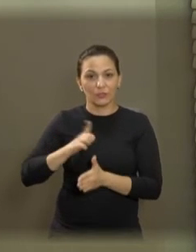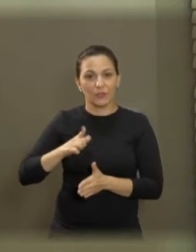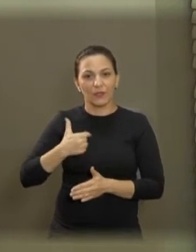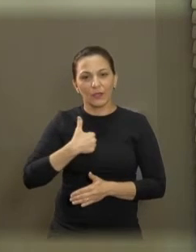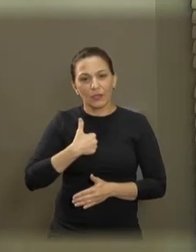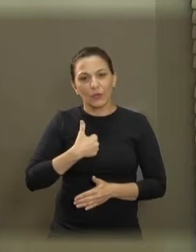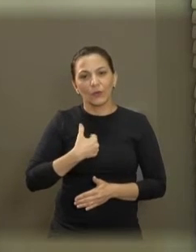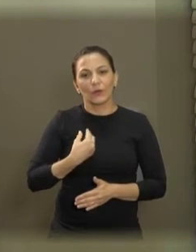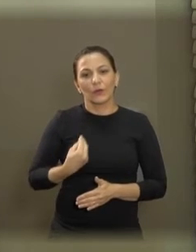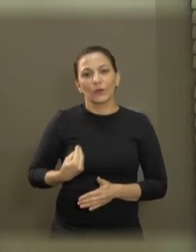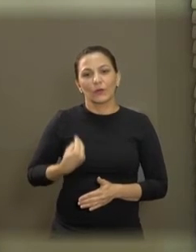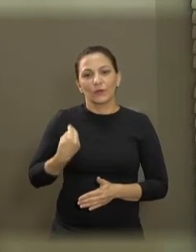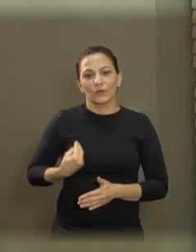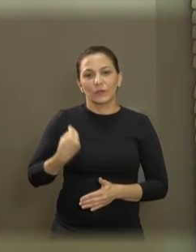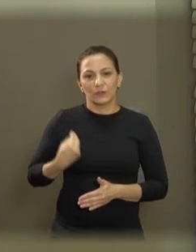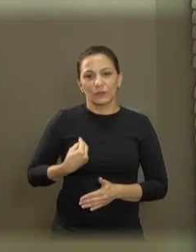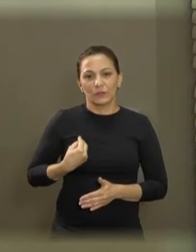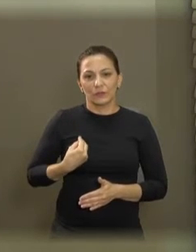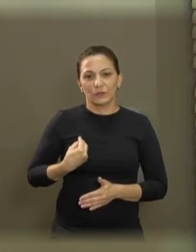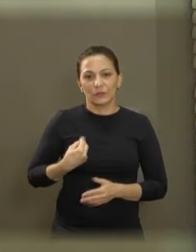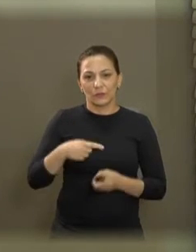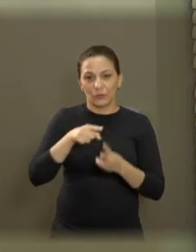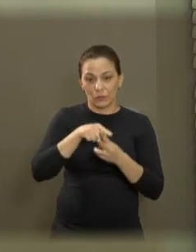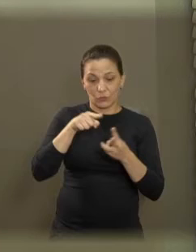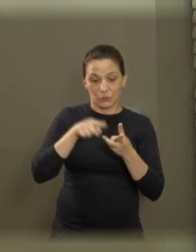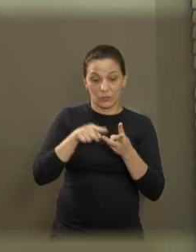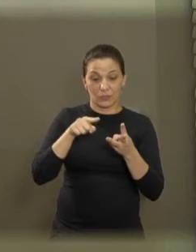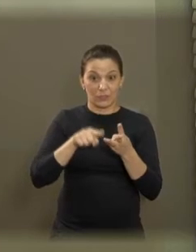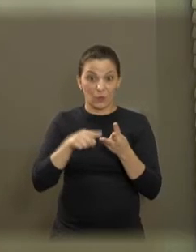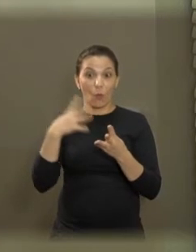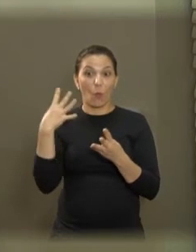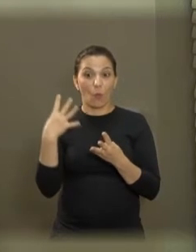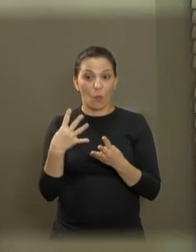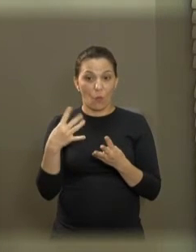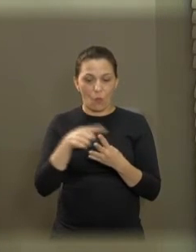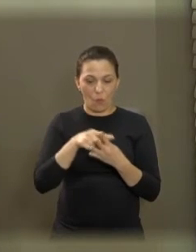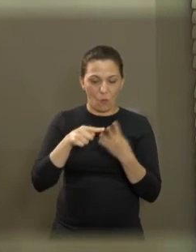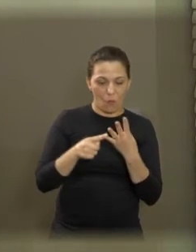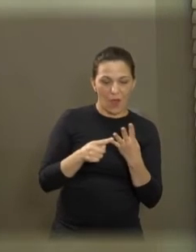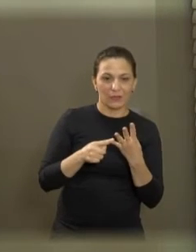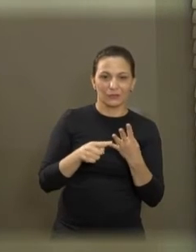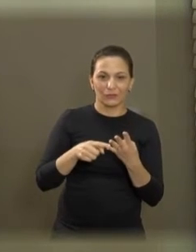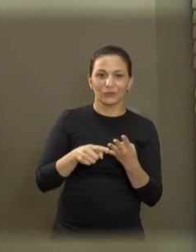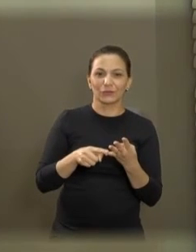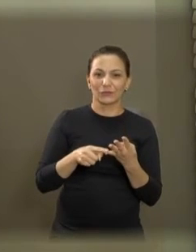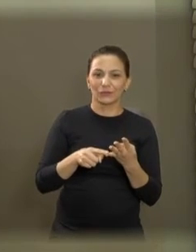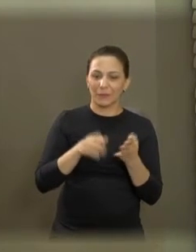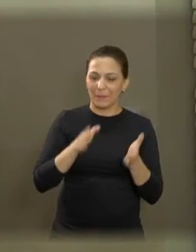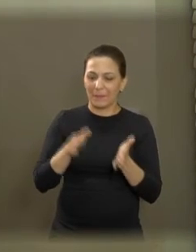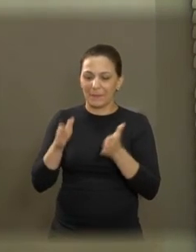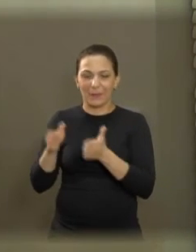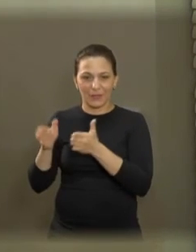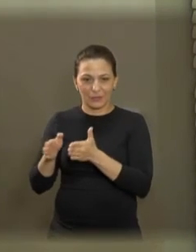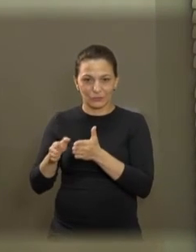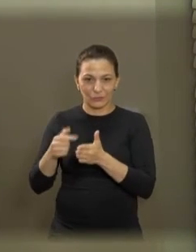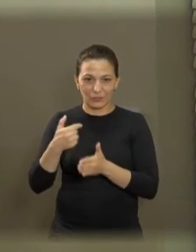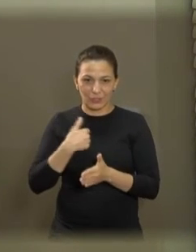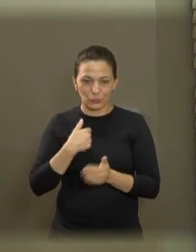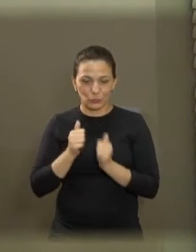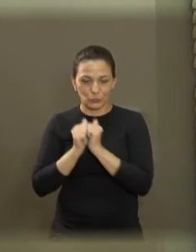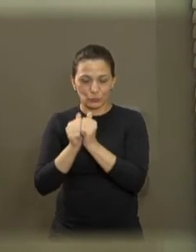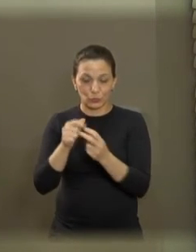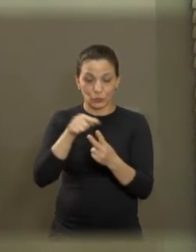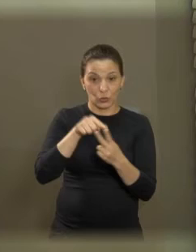tive 4. Eu acompanhei 2, né? Eu acompanhei 2. Então, eu tive